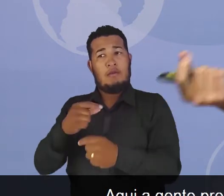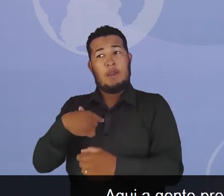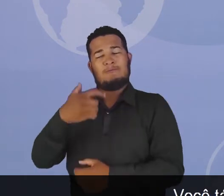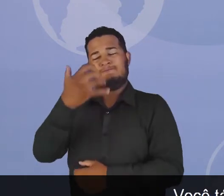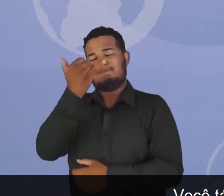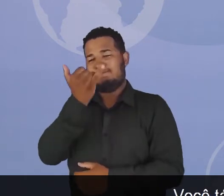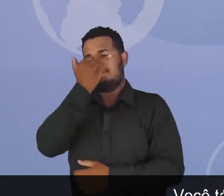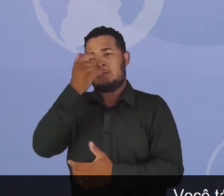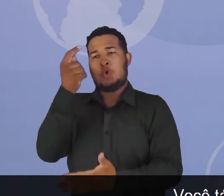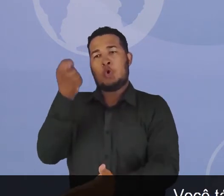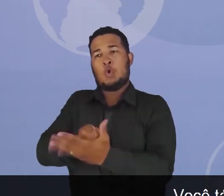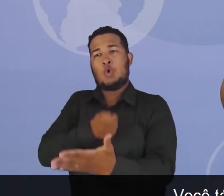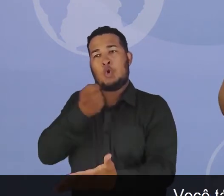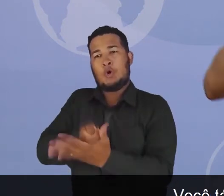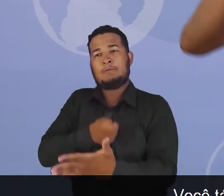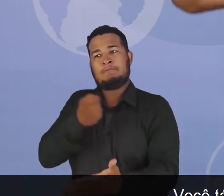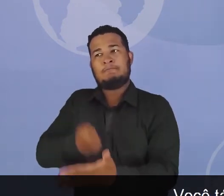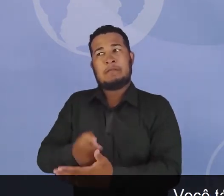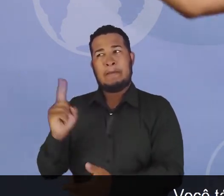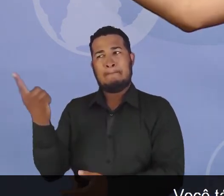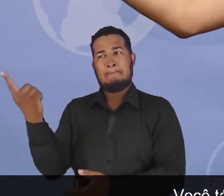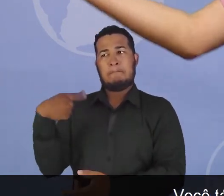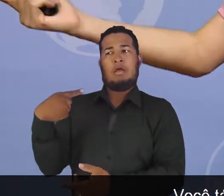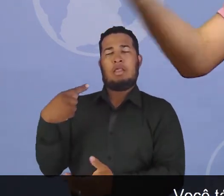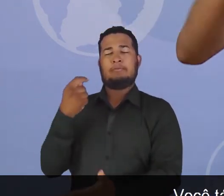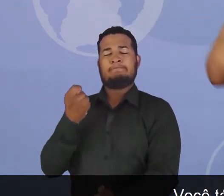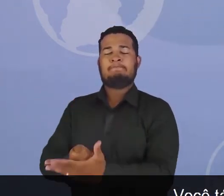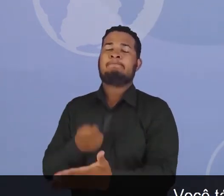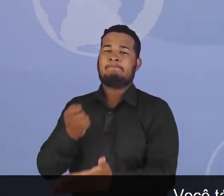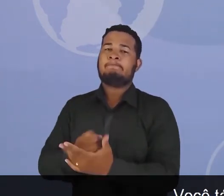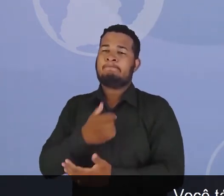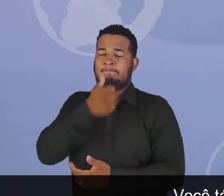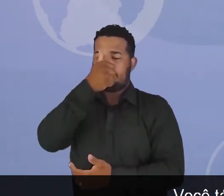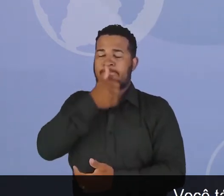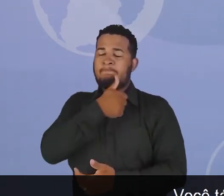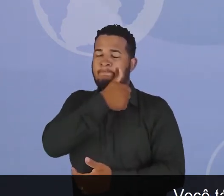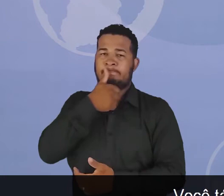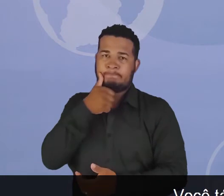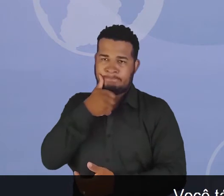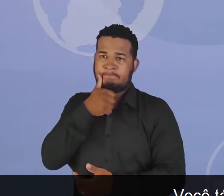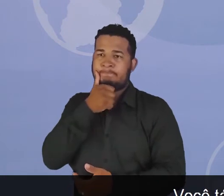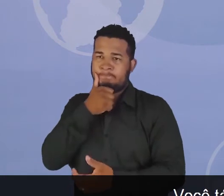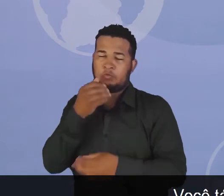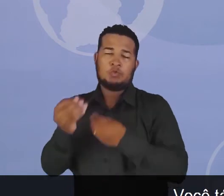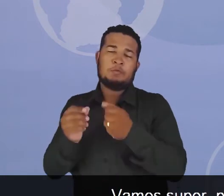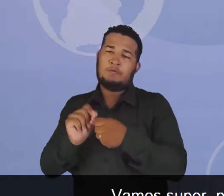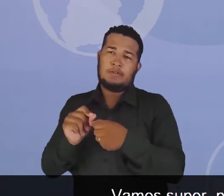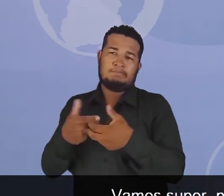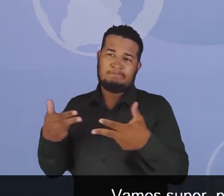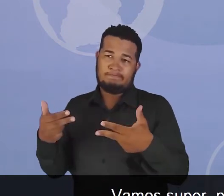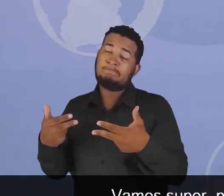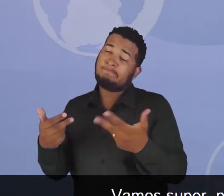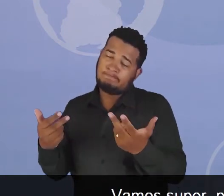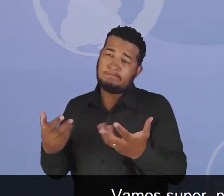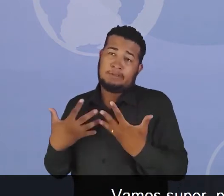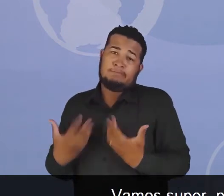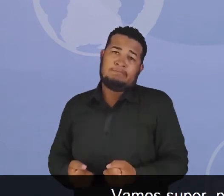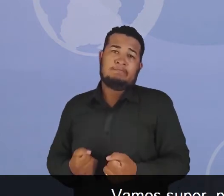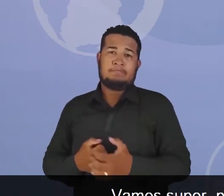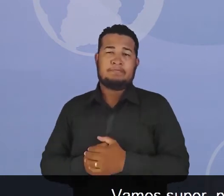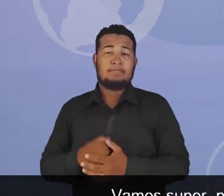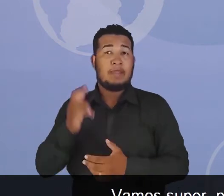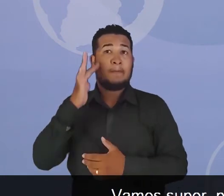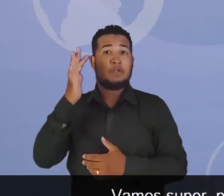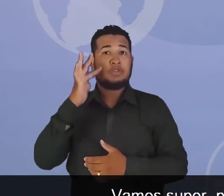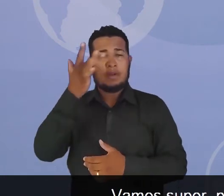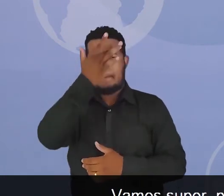obrigação. Você está sendo obrigado por alguém que não é você a fazer algo. Vamos supor, por exemplo, que uma pessoa